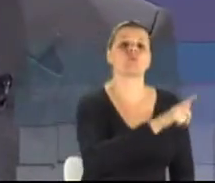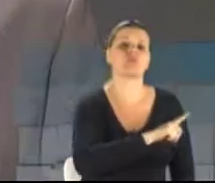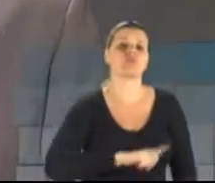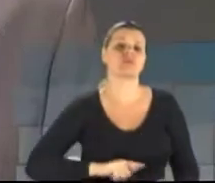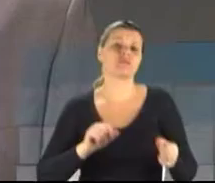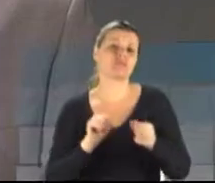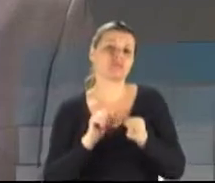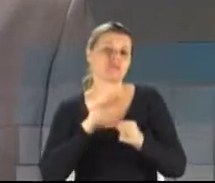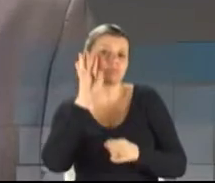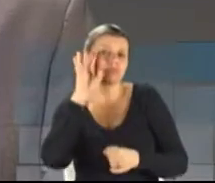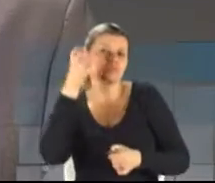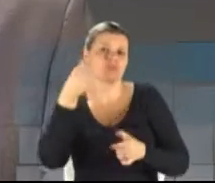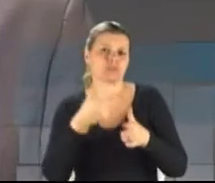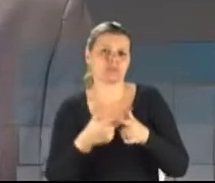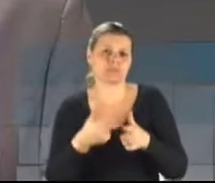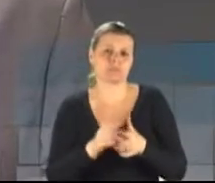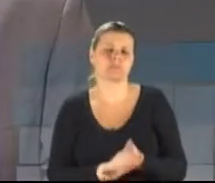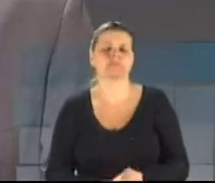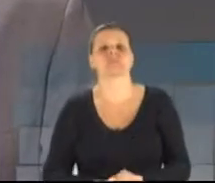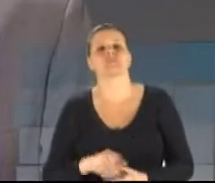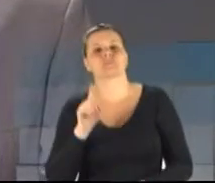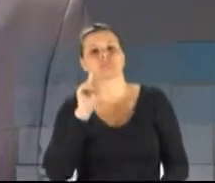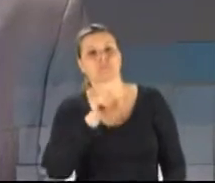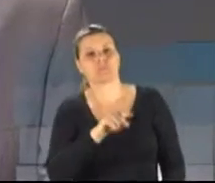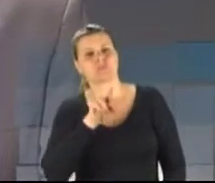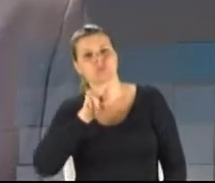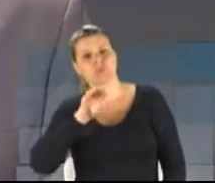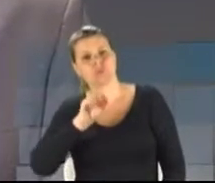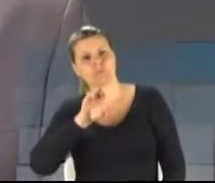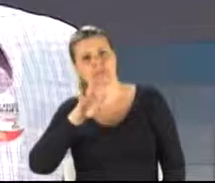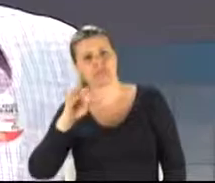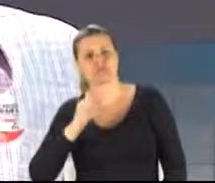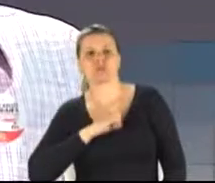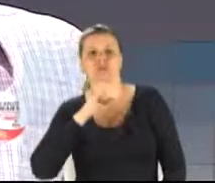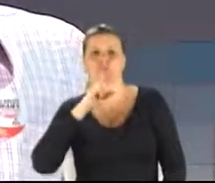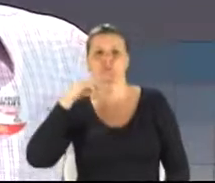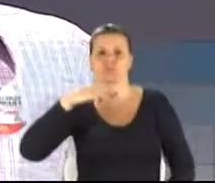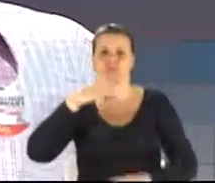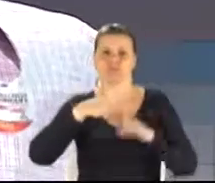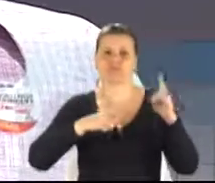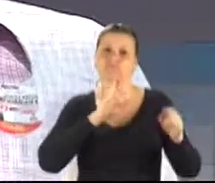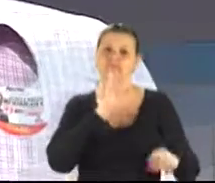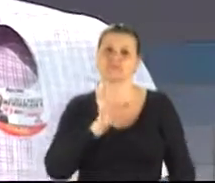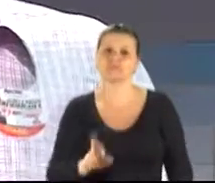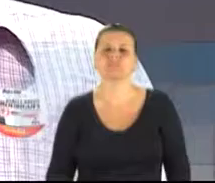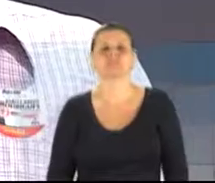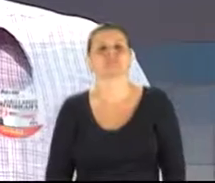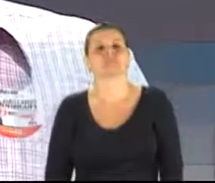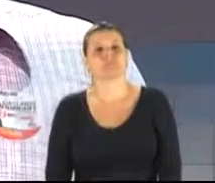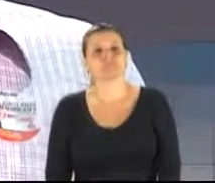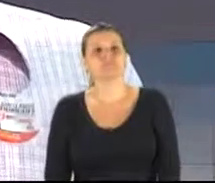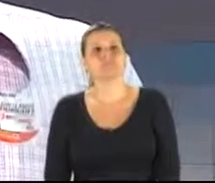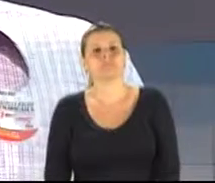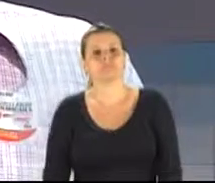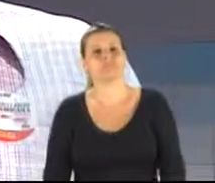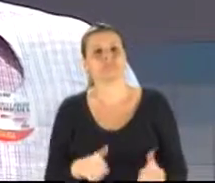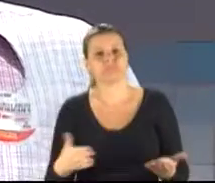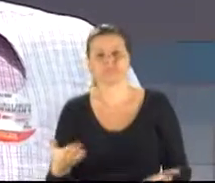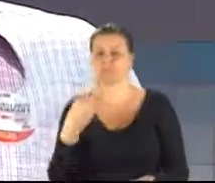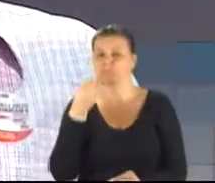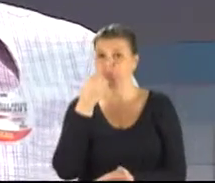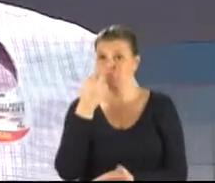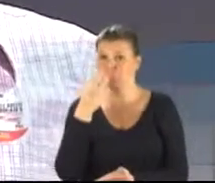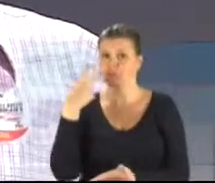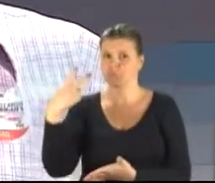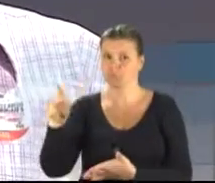problema candidato Roberto vilodre tem 1 minuto e meio para a resposta bom Hermes Ah muito boa essa